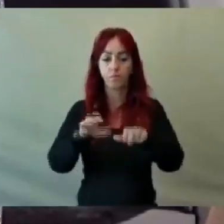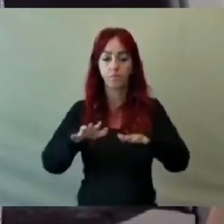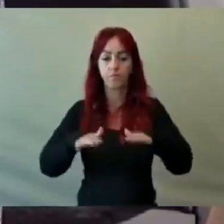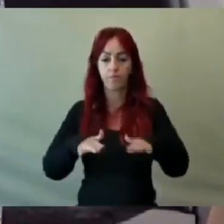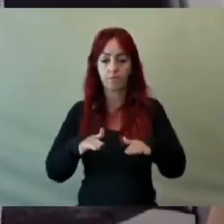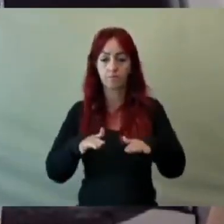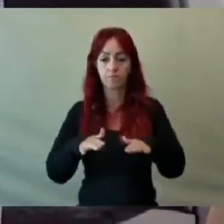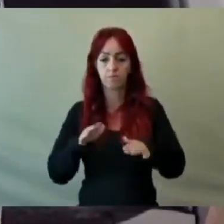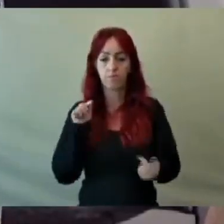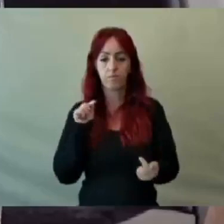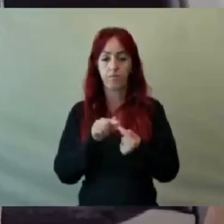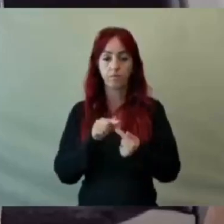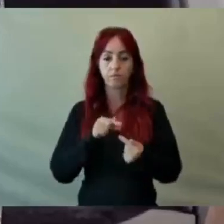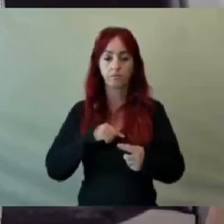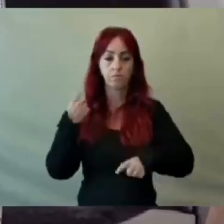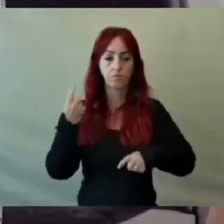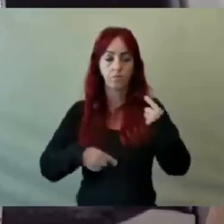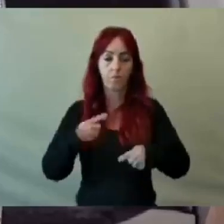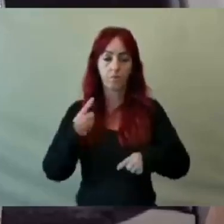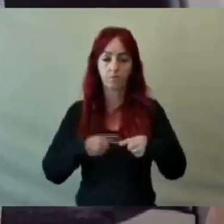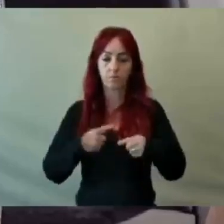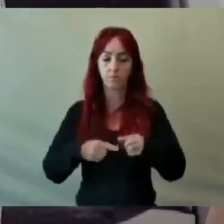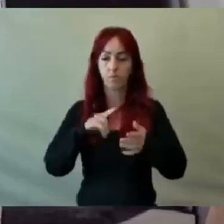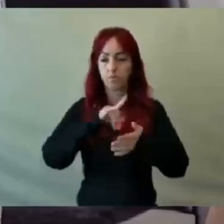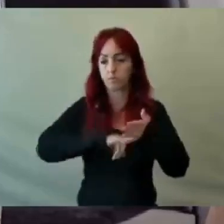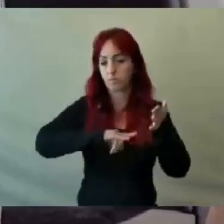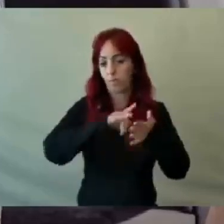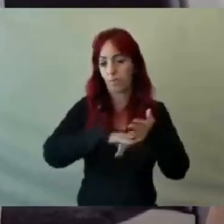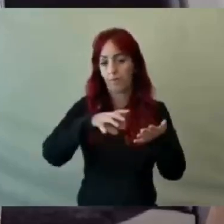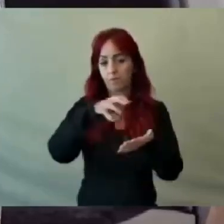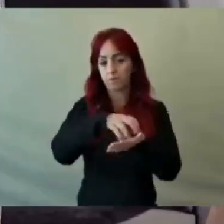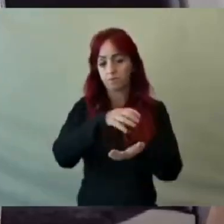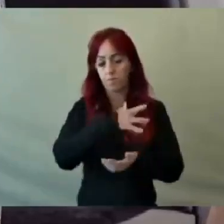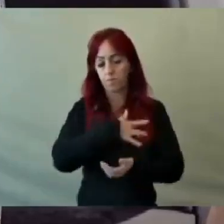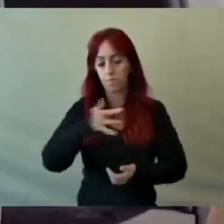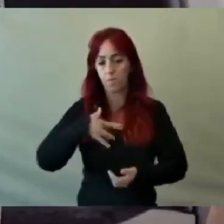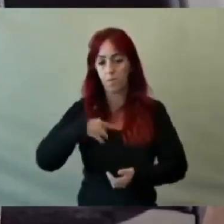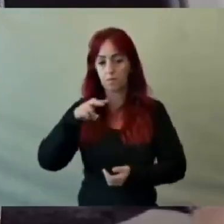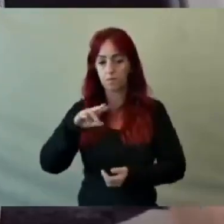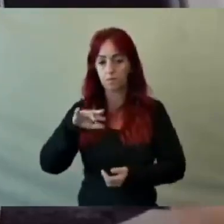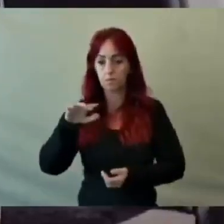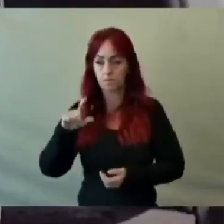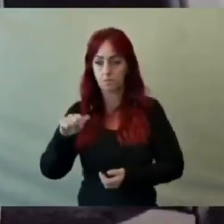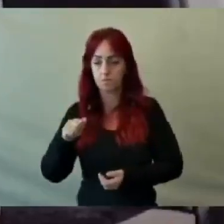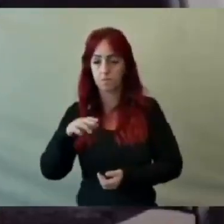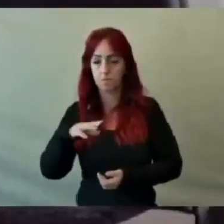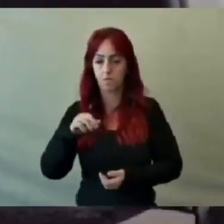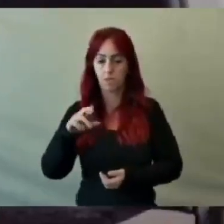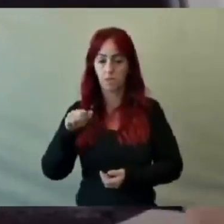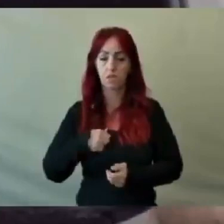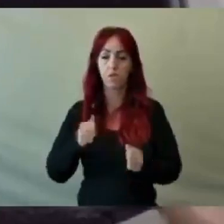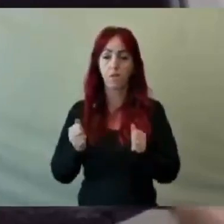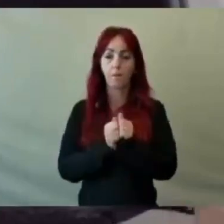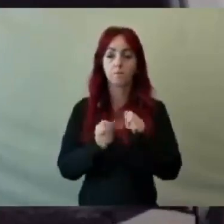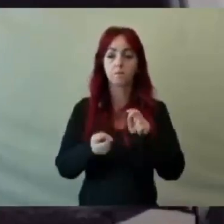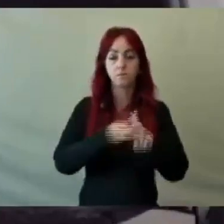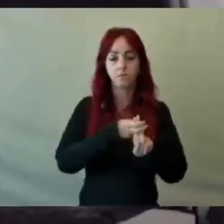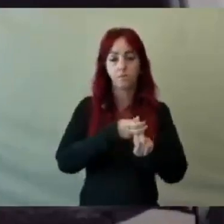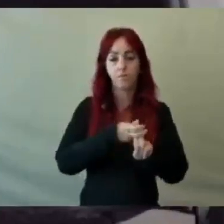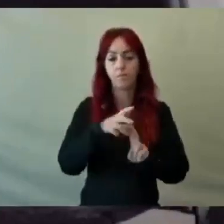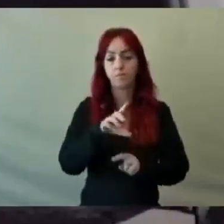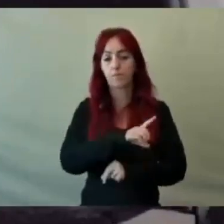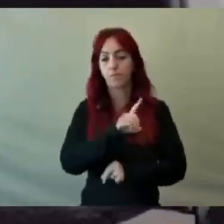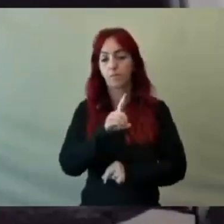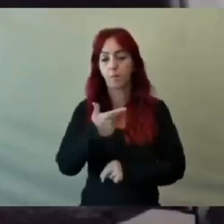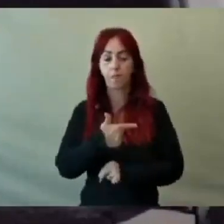debater o credenciamento do Centro de Saúde Vila Maria junto à Rede SUS do município. A data 27 de junho de